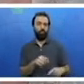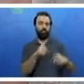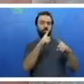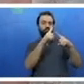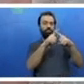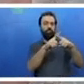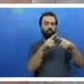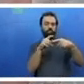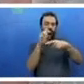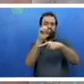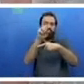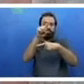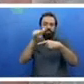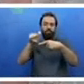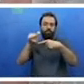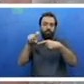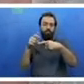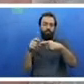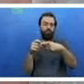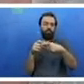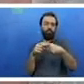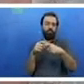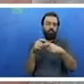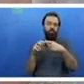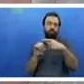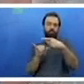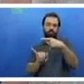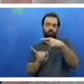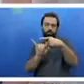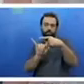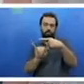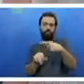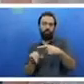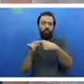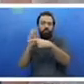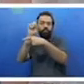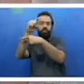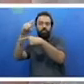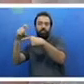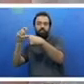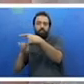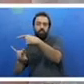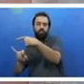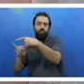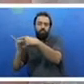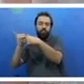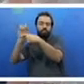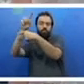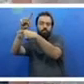y, para qualquer coluna que eu tiver, vai dar sempre o mesmo resultado.